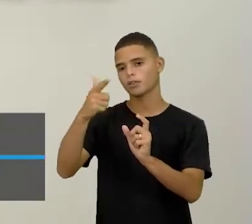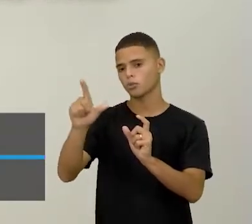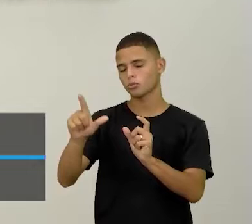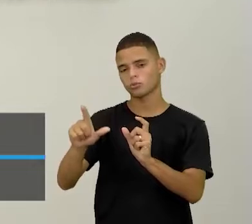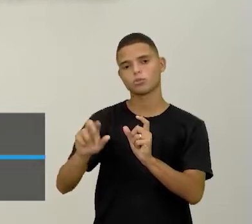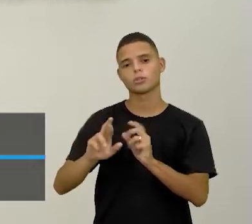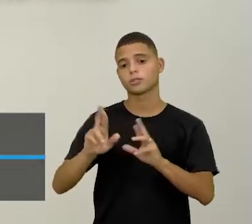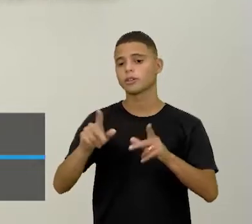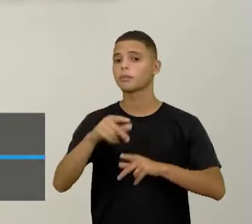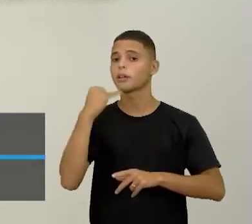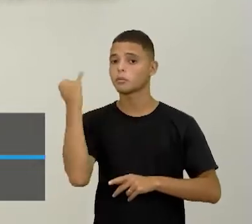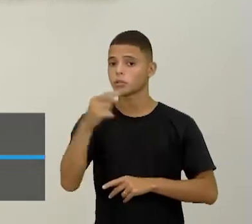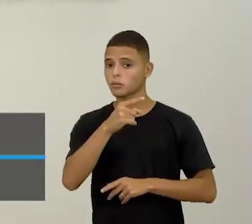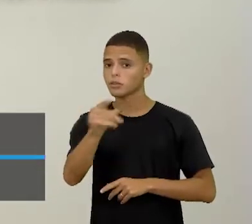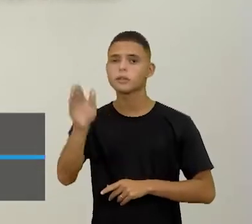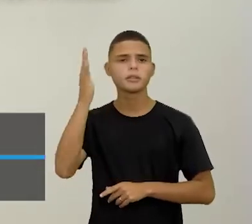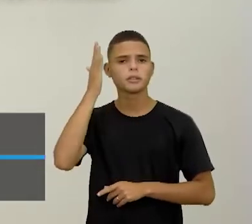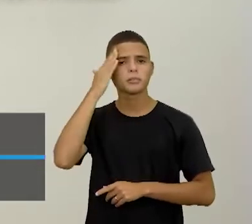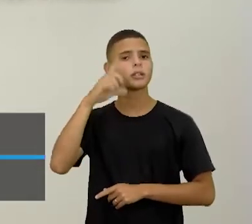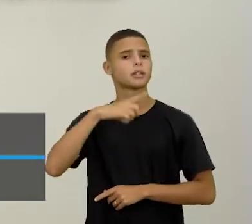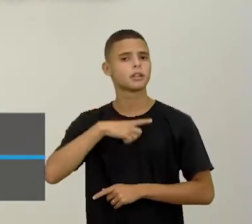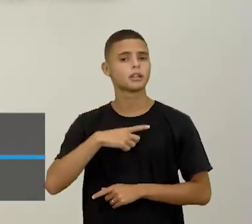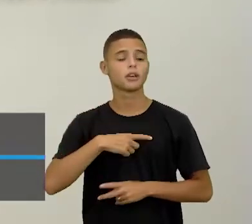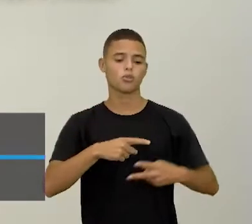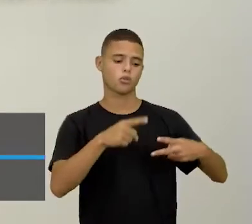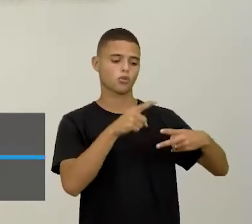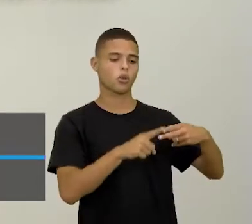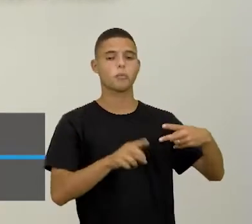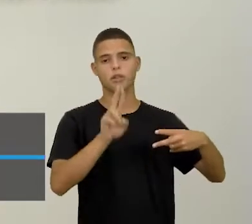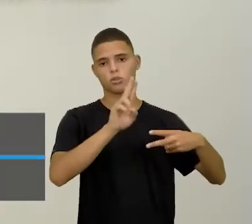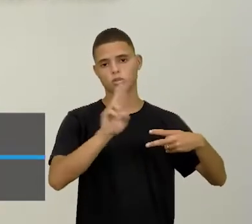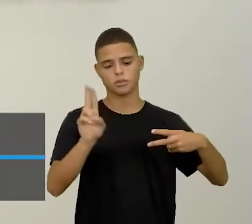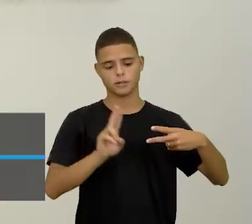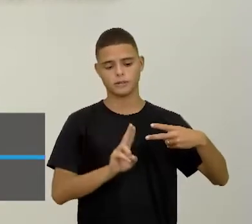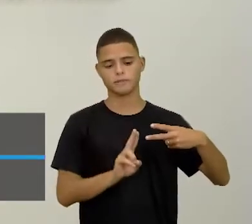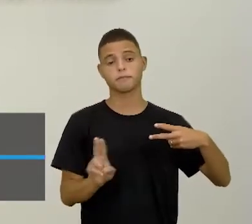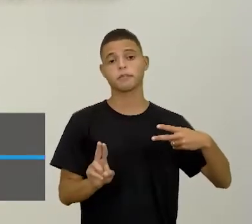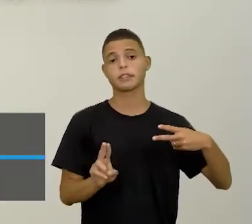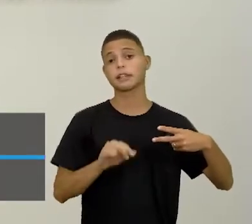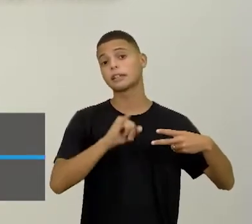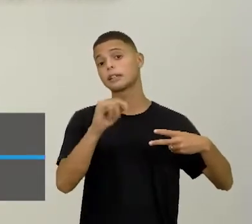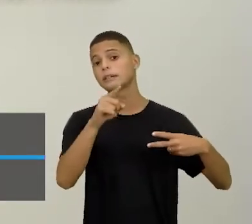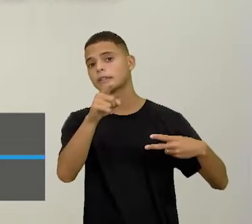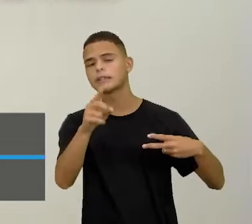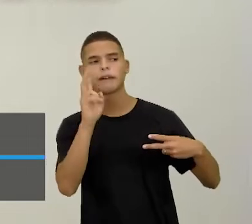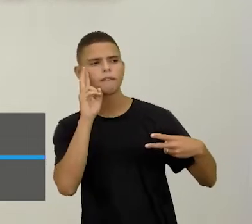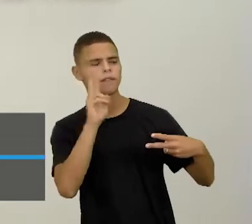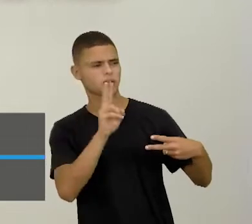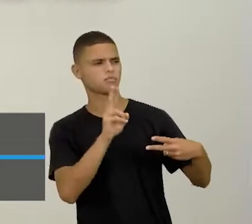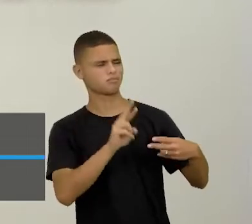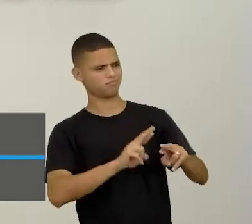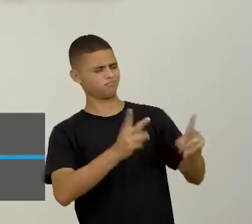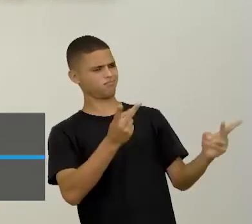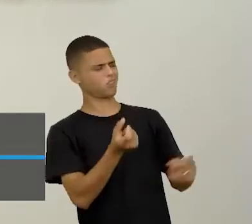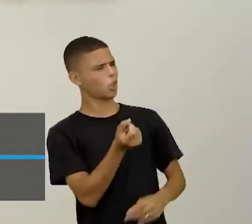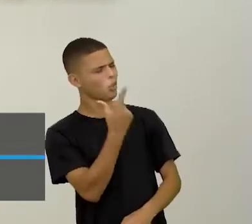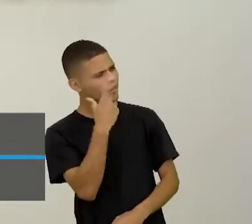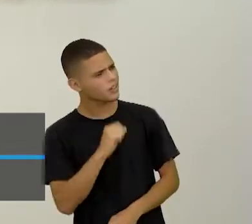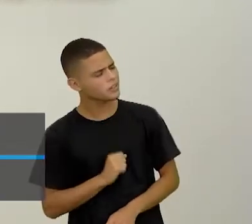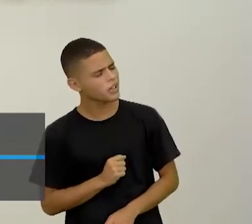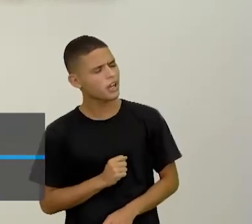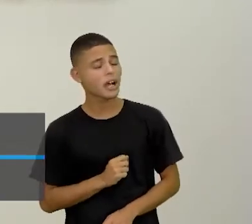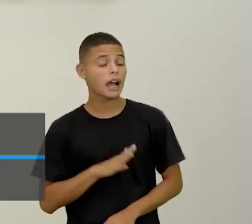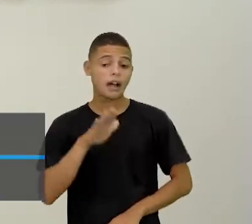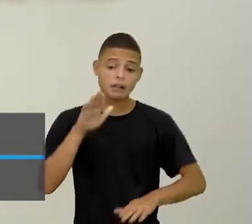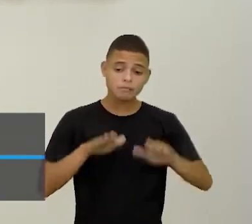importante vocês saberem que existe essas duas nomenclaturas, para caso você vê, não achar que é uma coisa totalmente diferente. Às vezes,